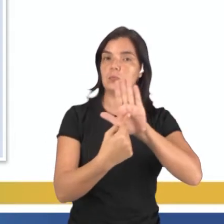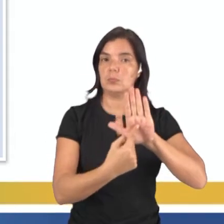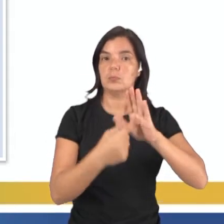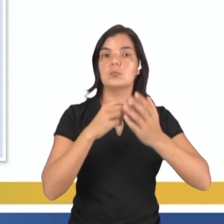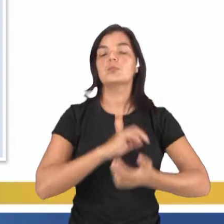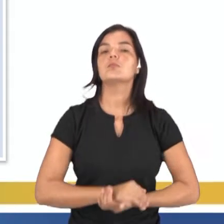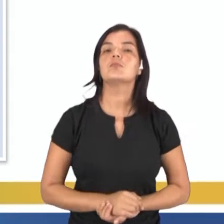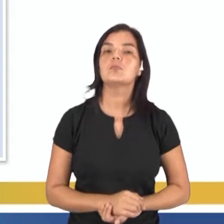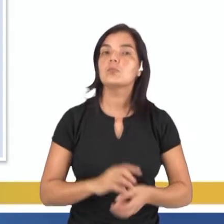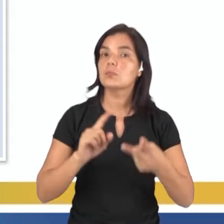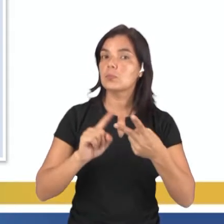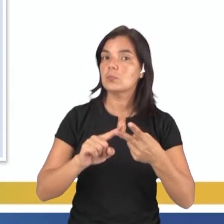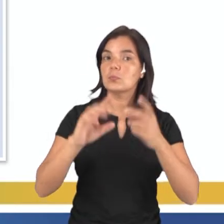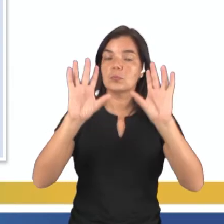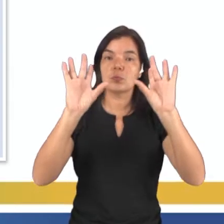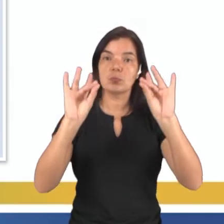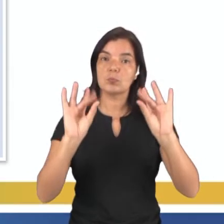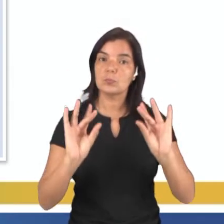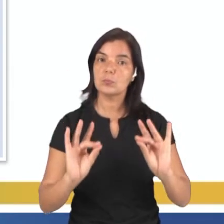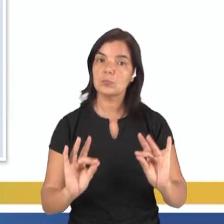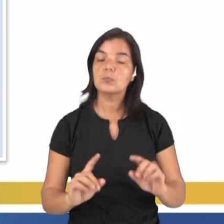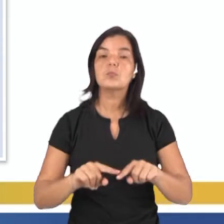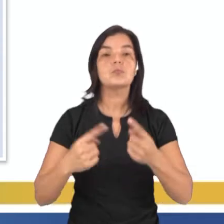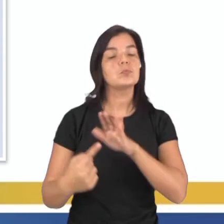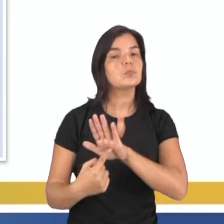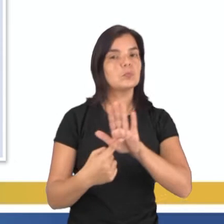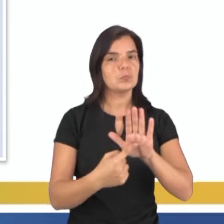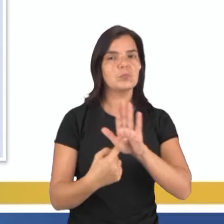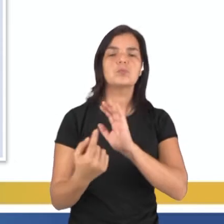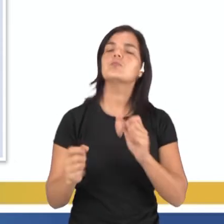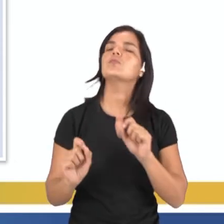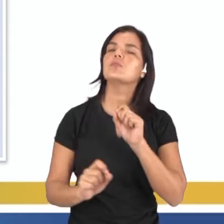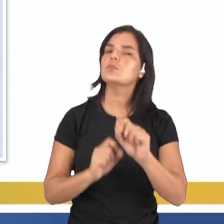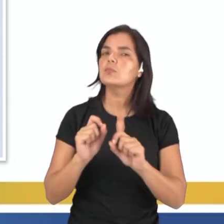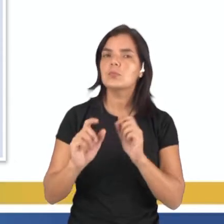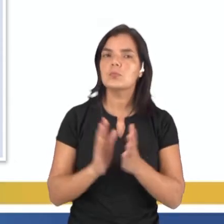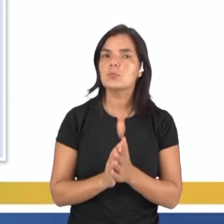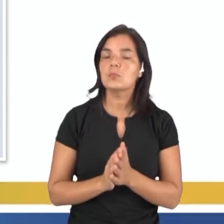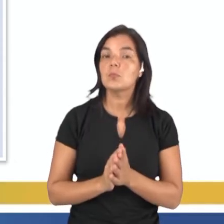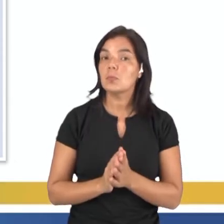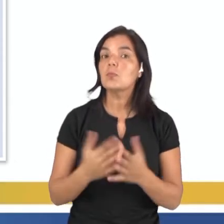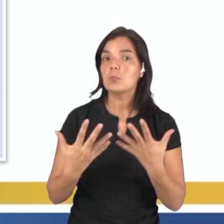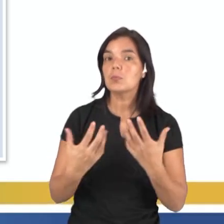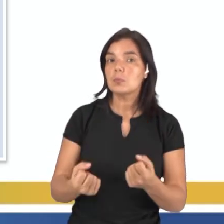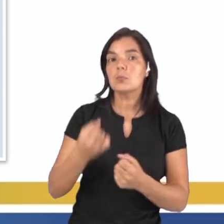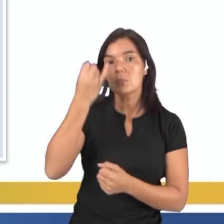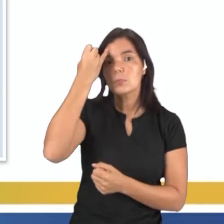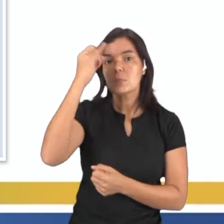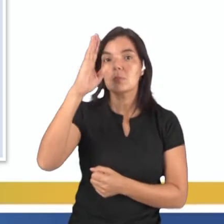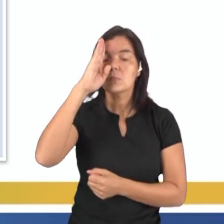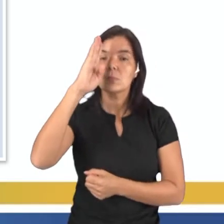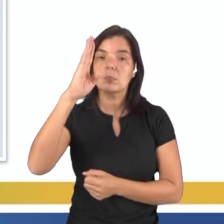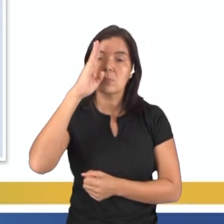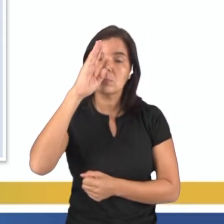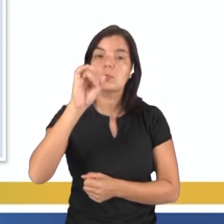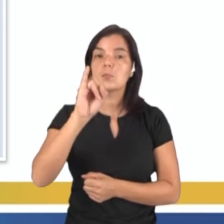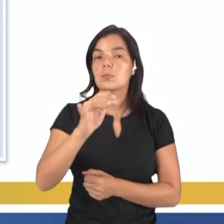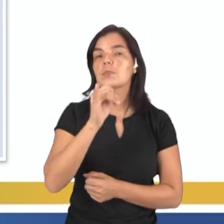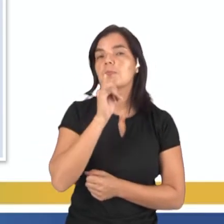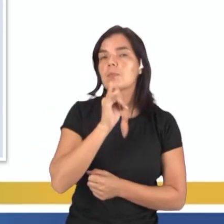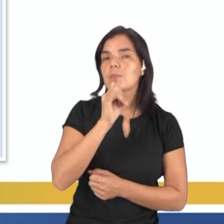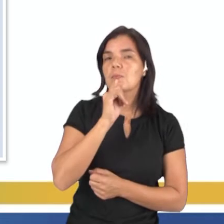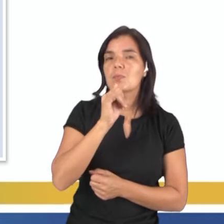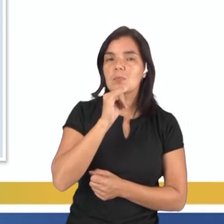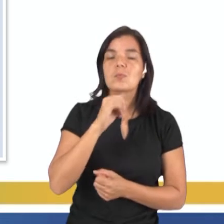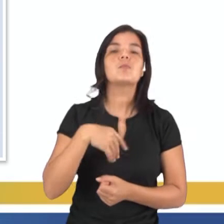apresentação. Já no desenvolvimento, você expõe, demonstra ou defende as ideias principais, citando